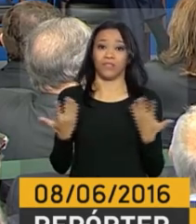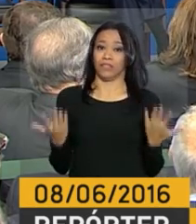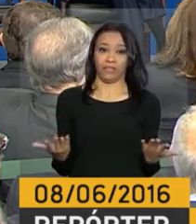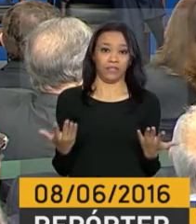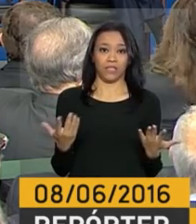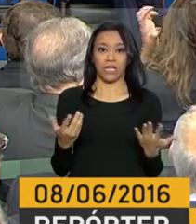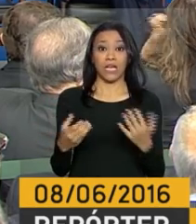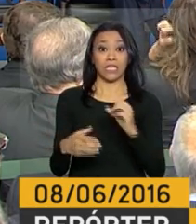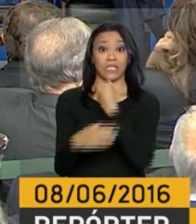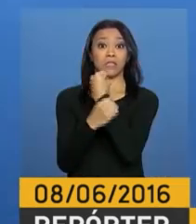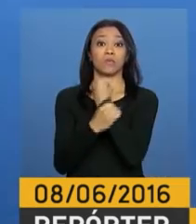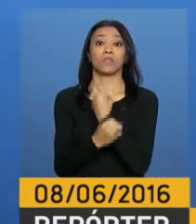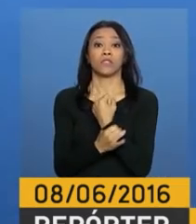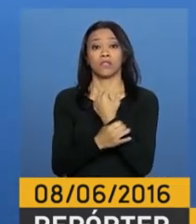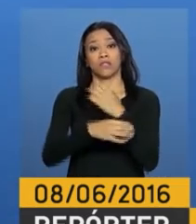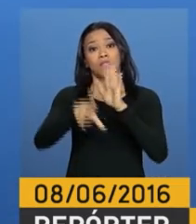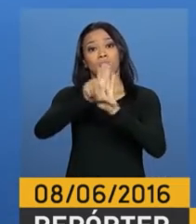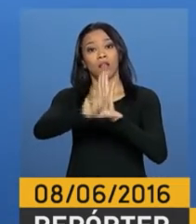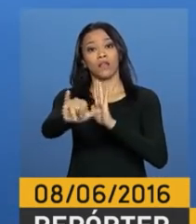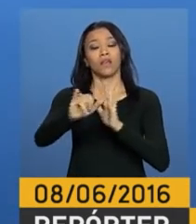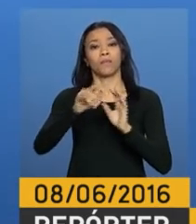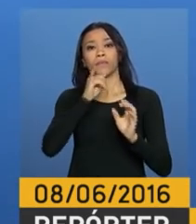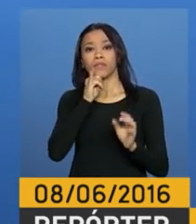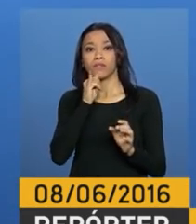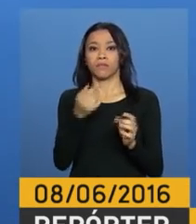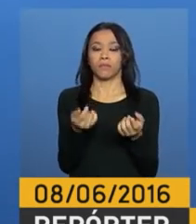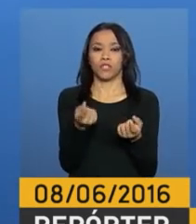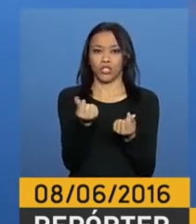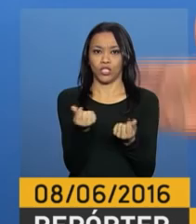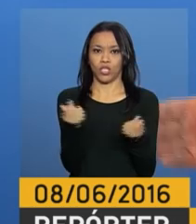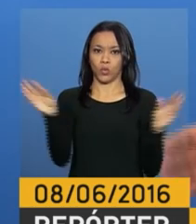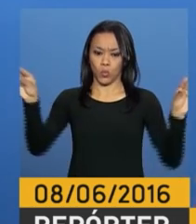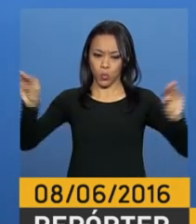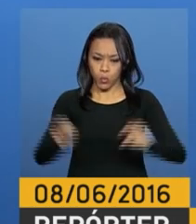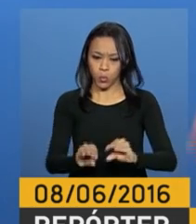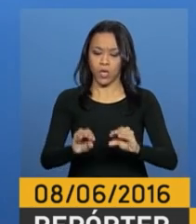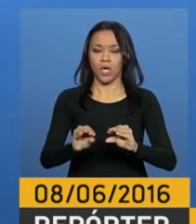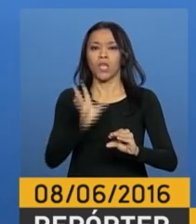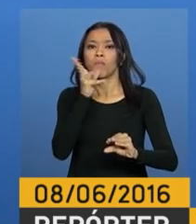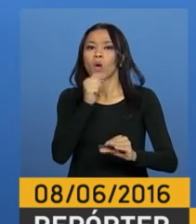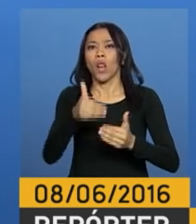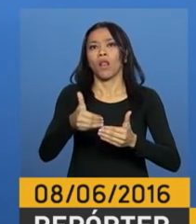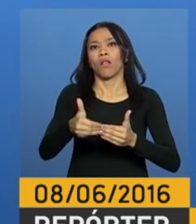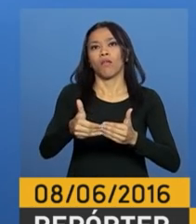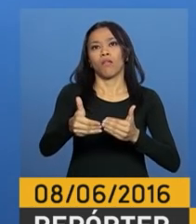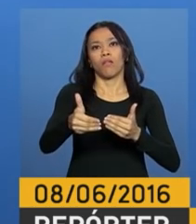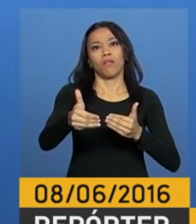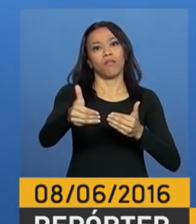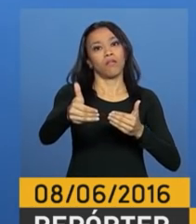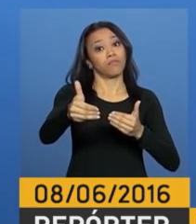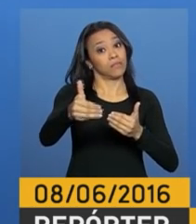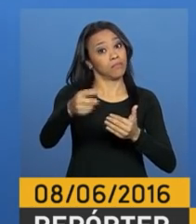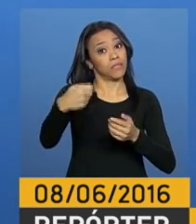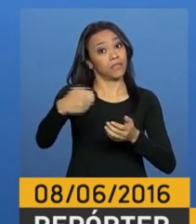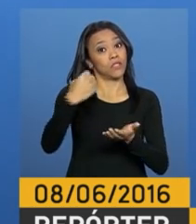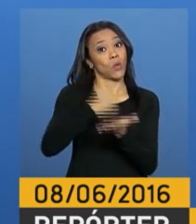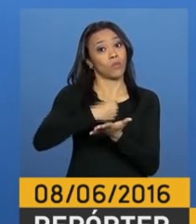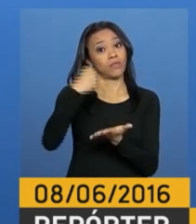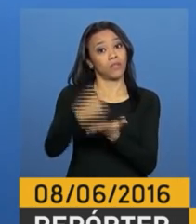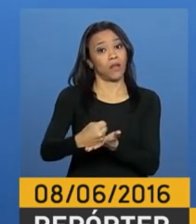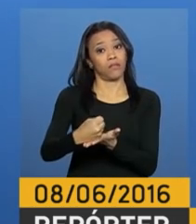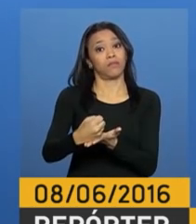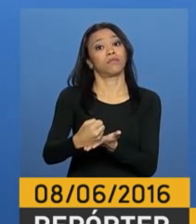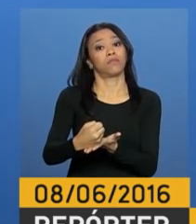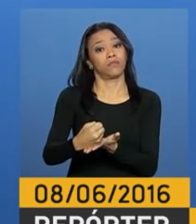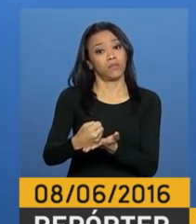segurança jurídica investimentos de retorno prolongado exigem contratos que garantam